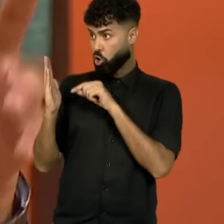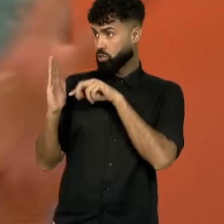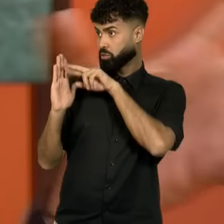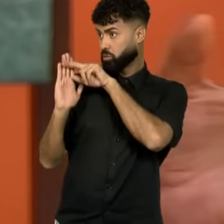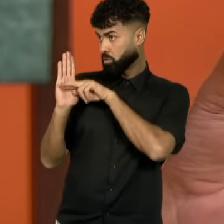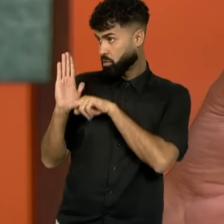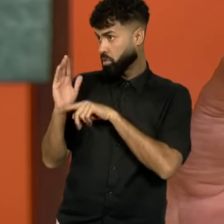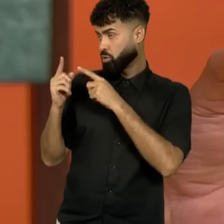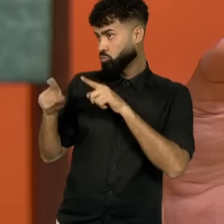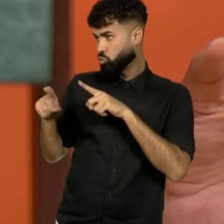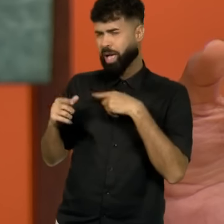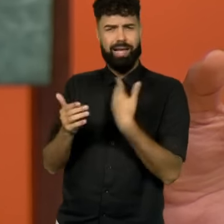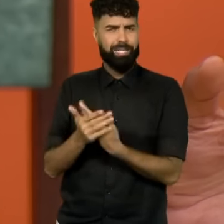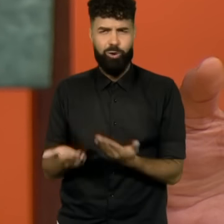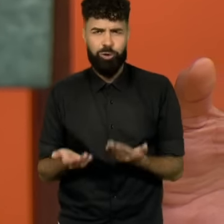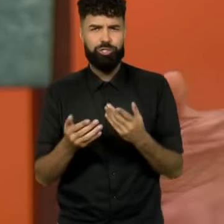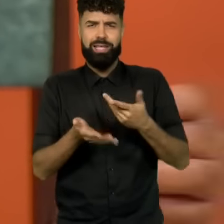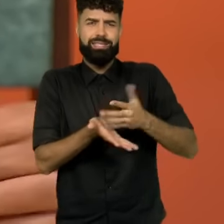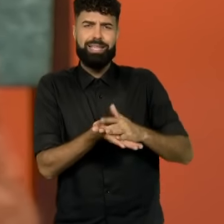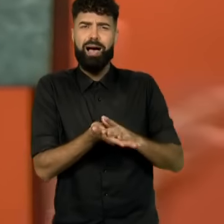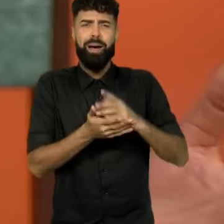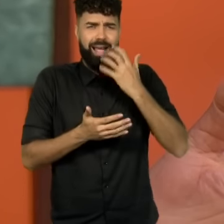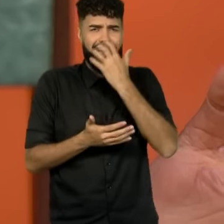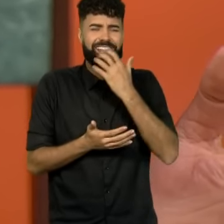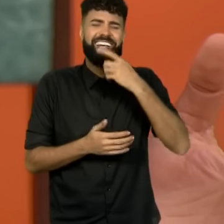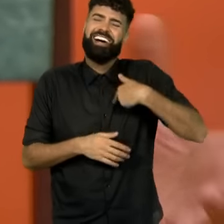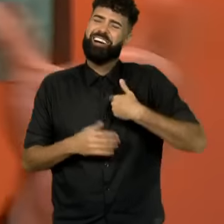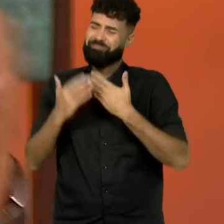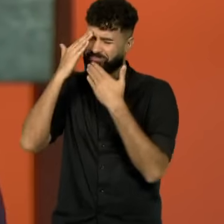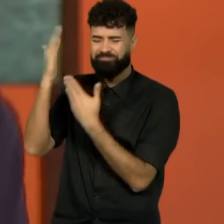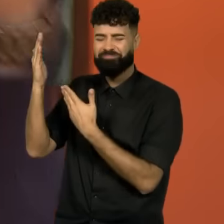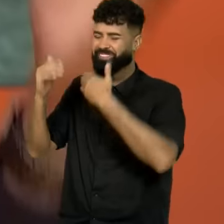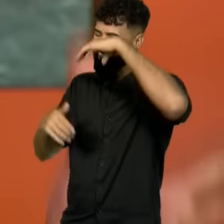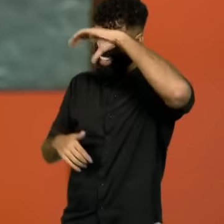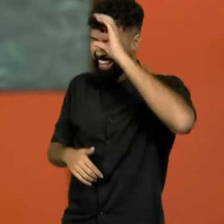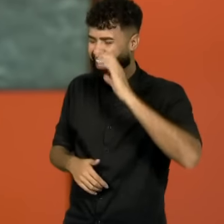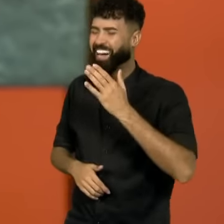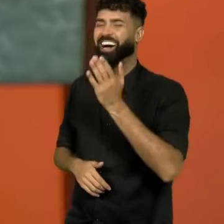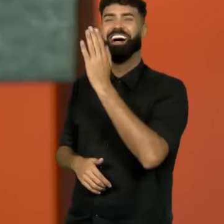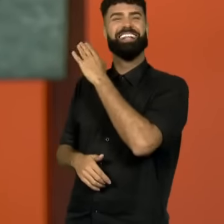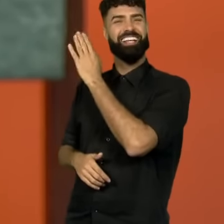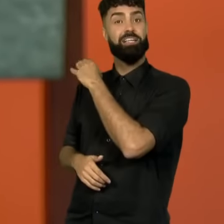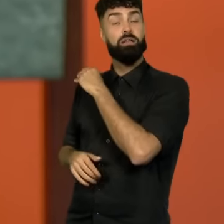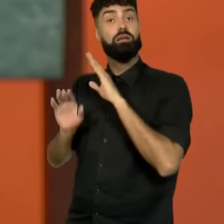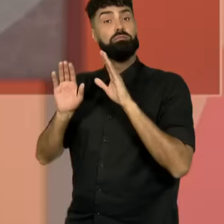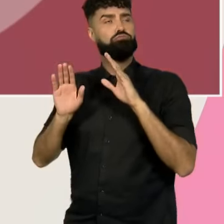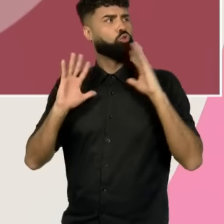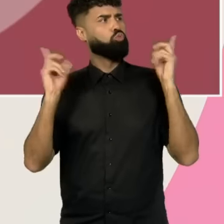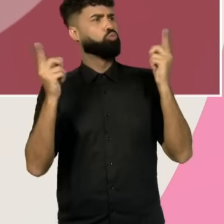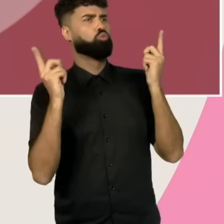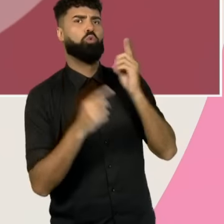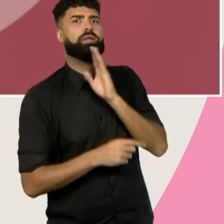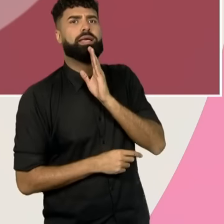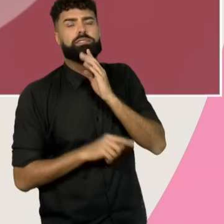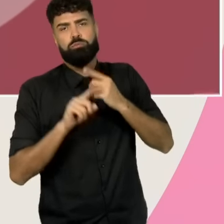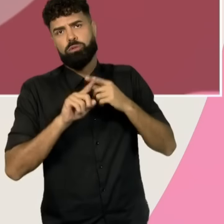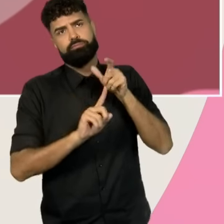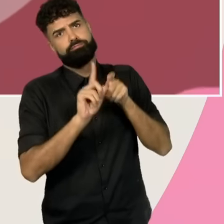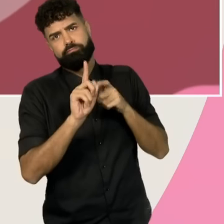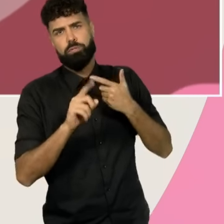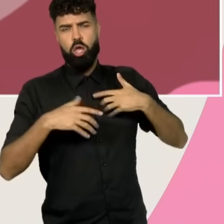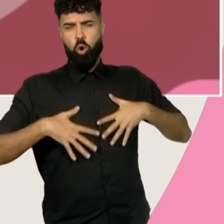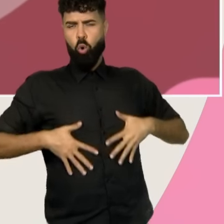ainda hoje é cantado nas rodas de samba e que todo mundo conhece, porque ela é um personagem super importante,